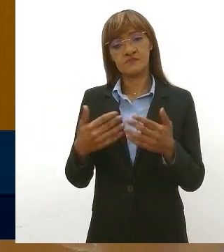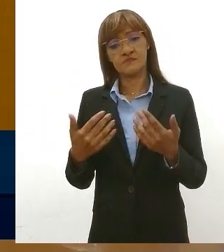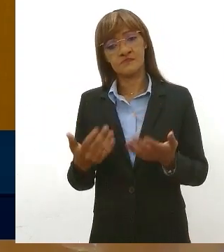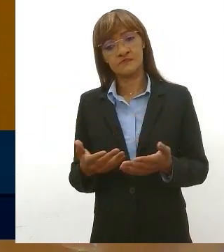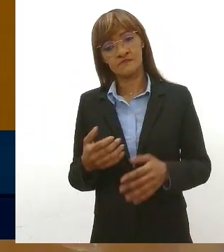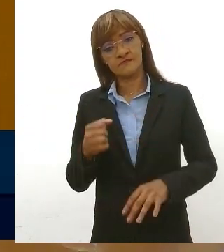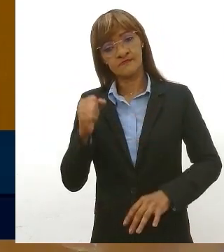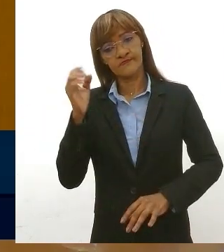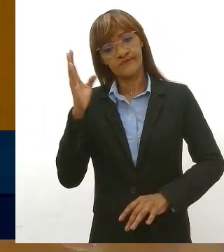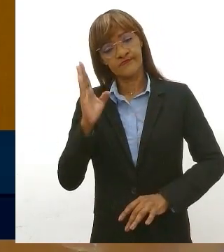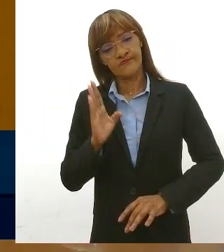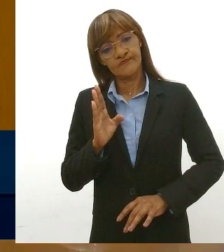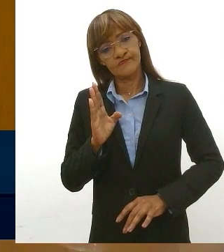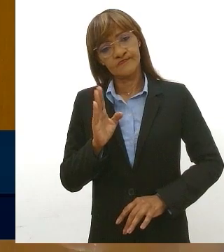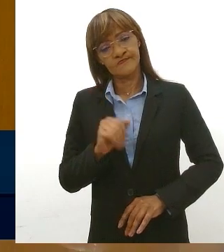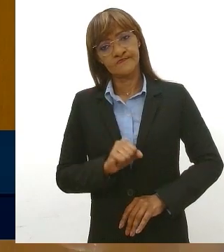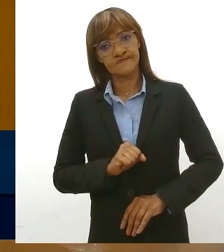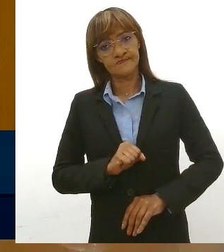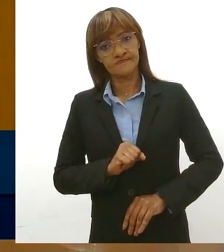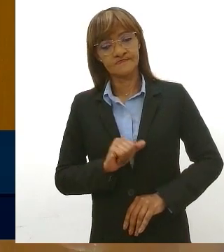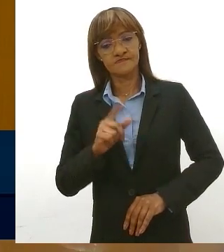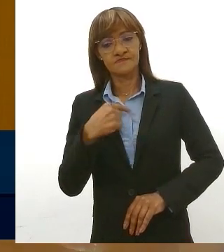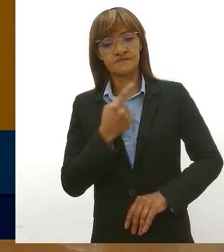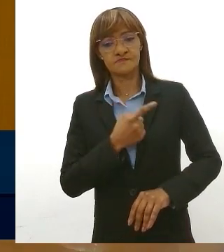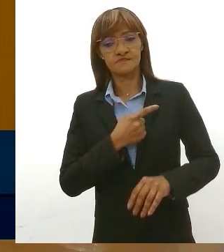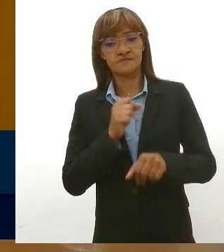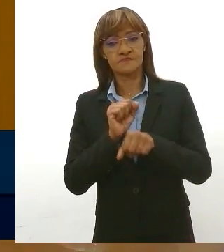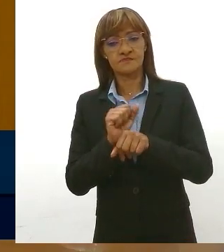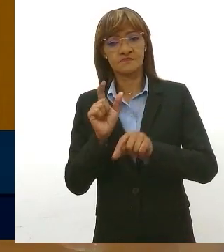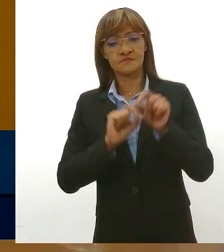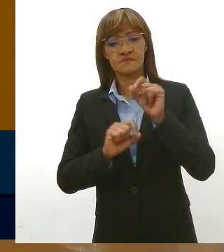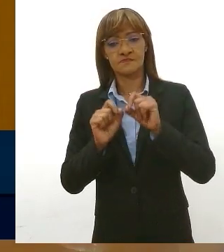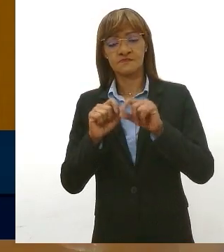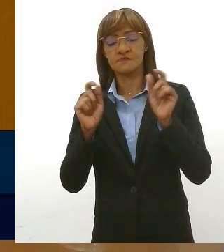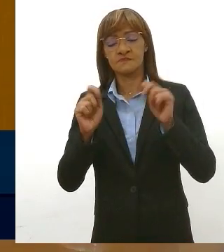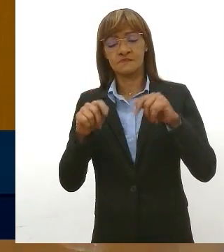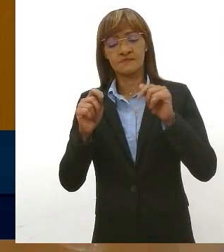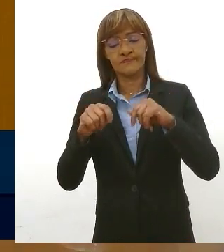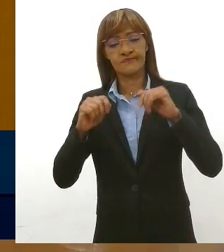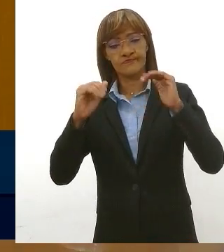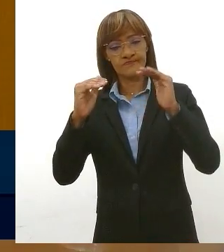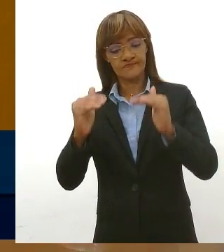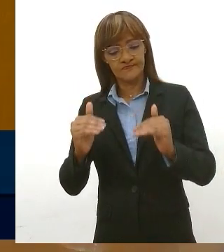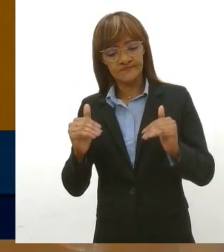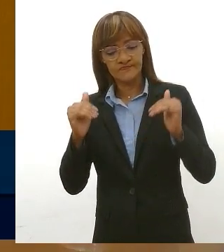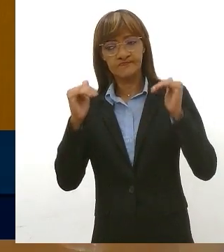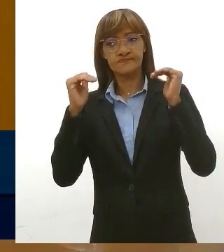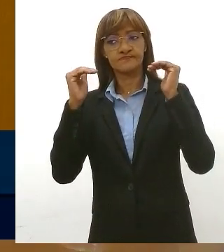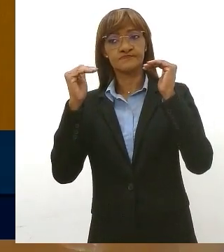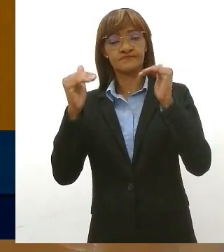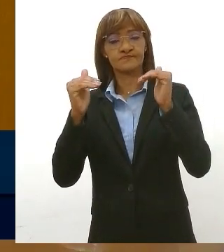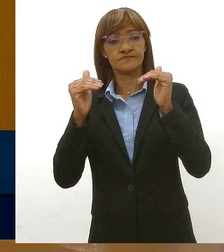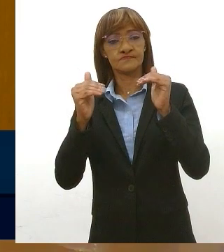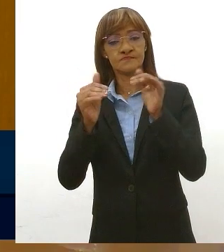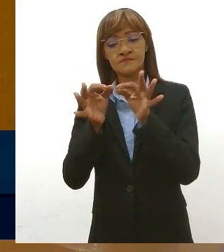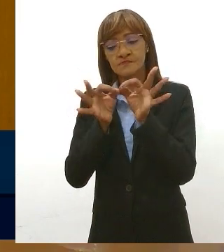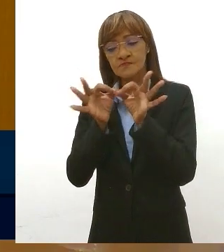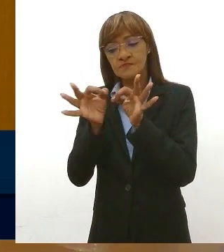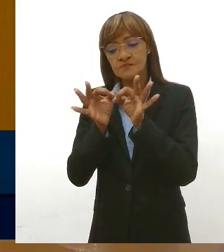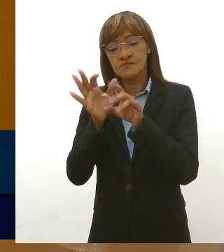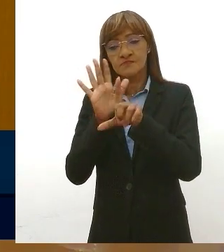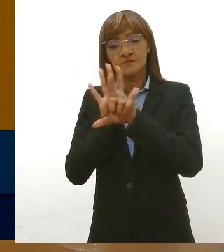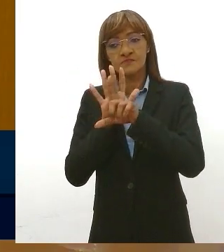gente espera agora dar essa volta por cima, atualizar e aperfeiçoar a legislação do estado com relação a